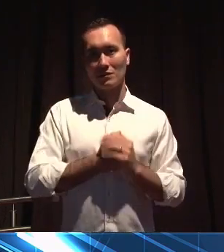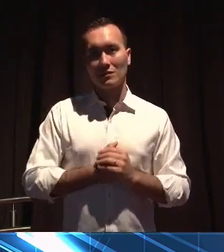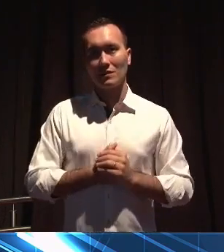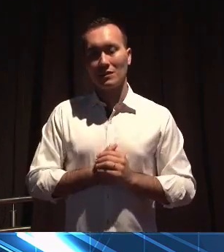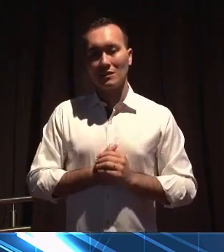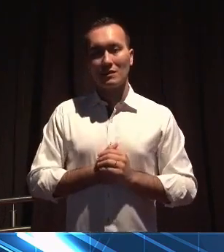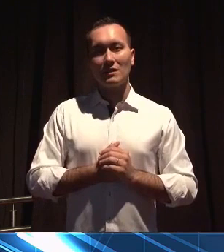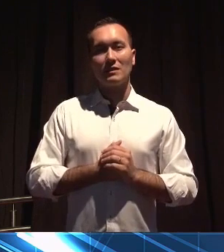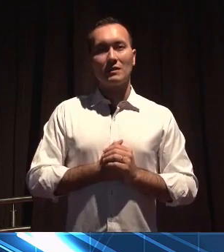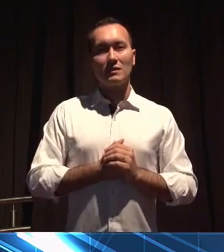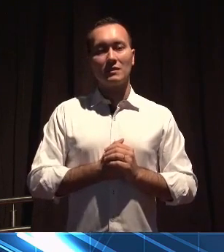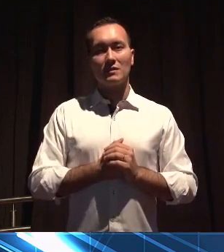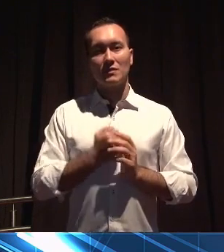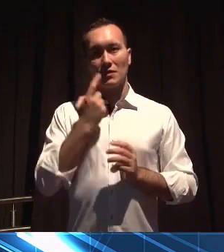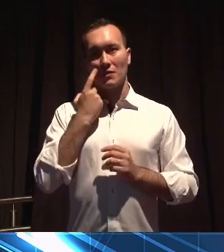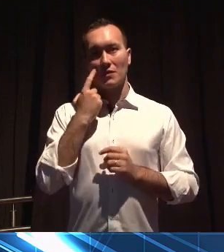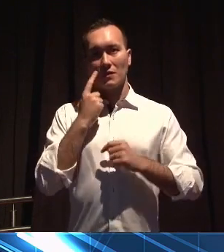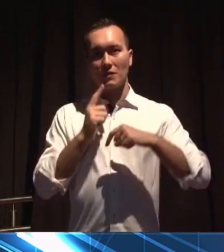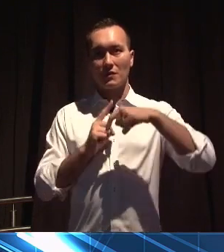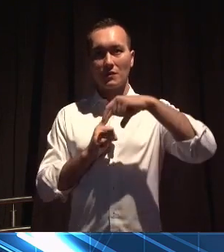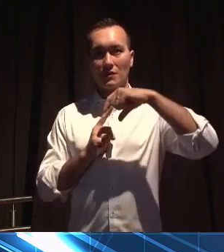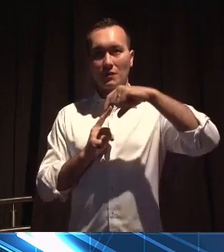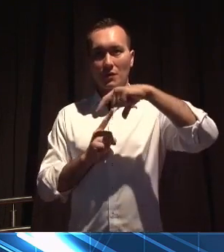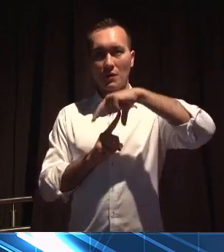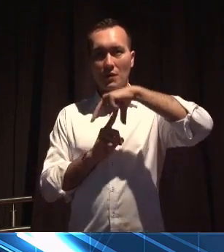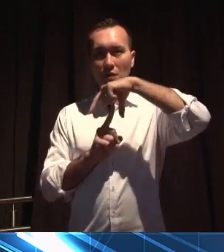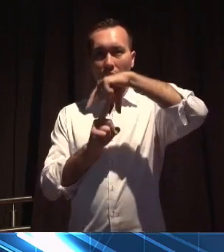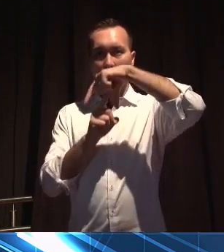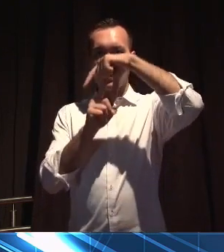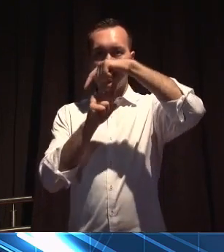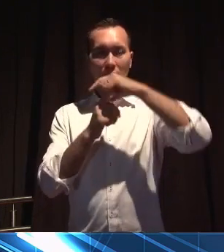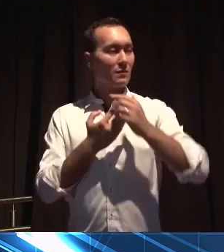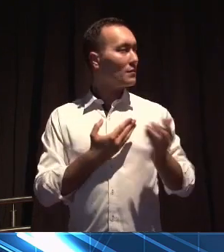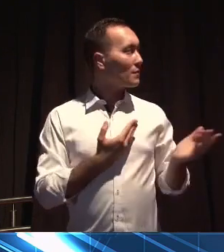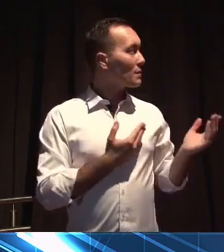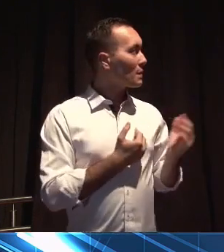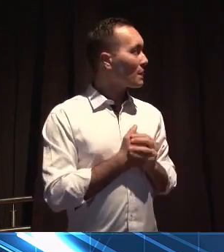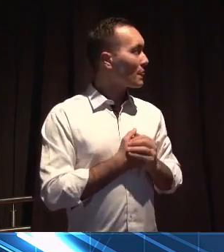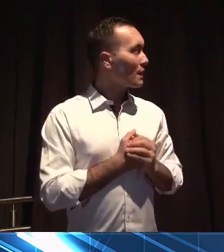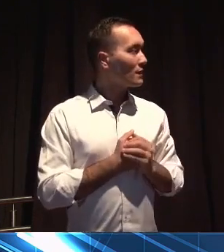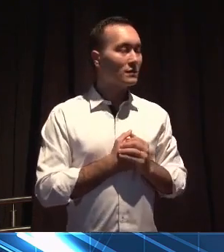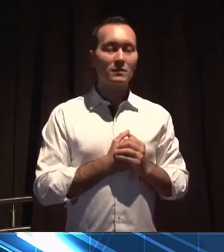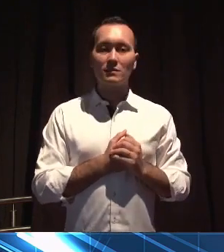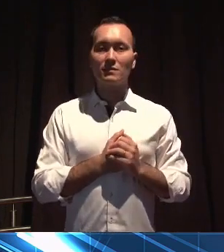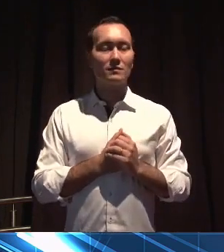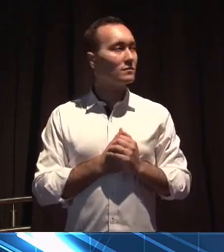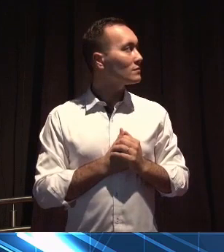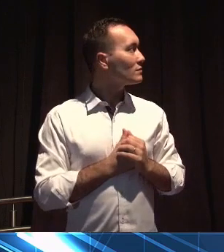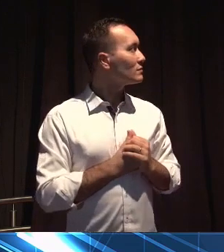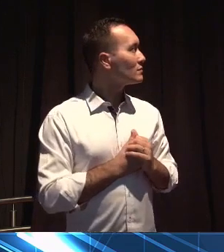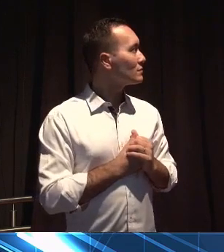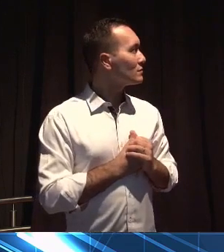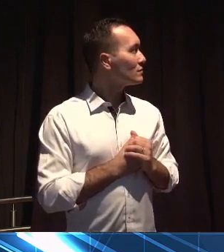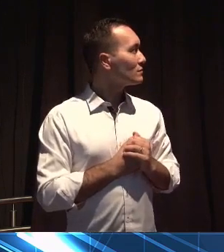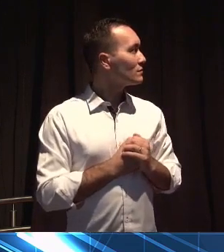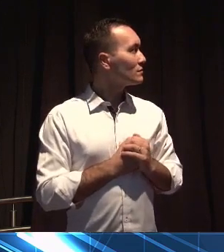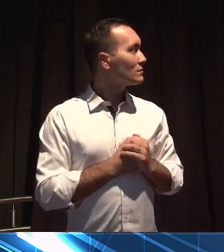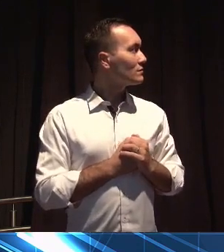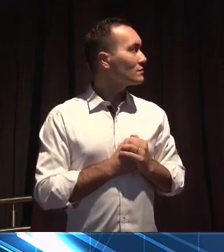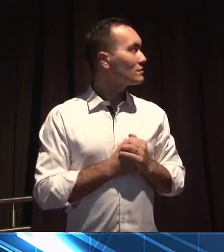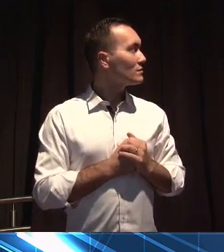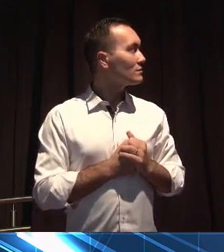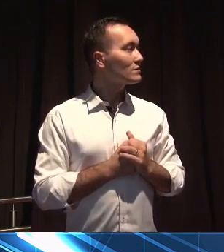tem essa coisa de a setinhas de apontar sempre pro núcleo para o núcleo comum que é tem a ver com as regras de negócio né então